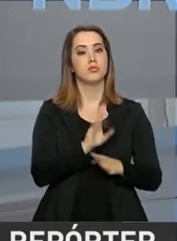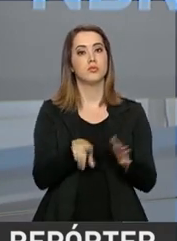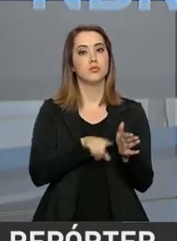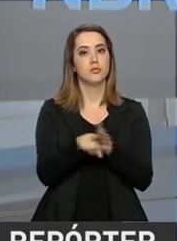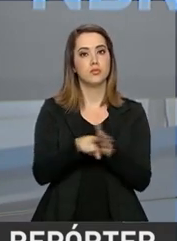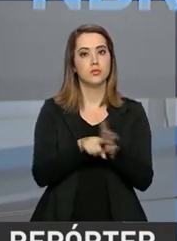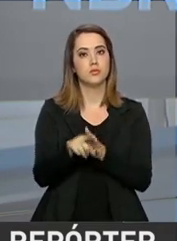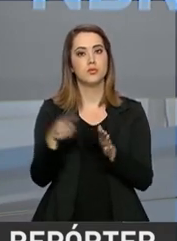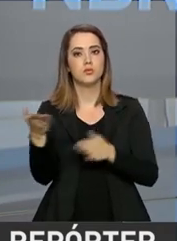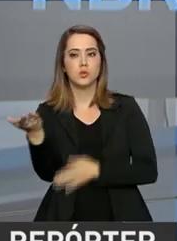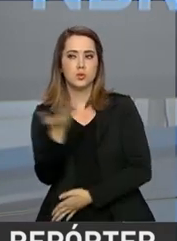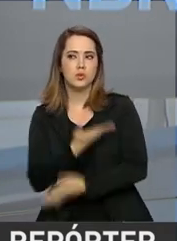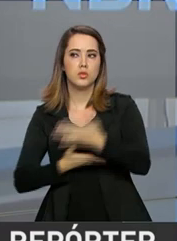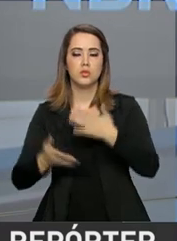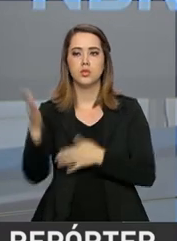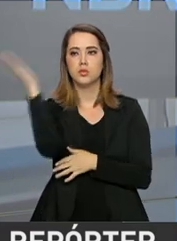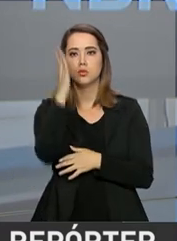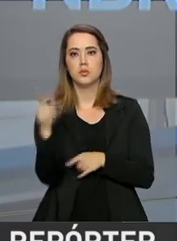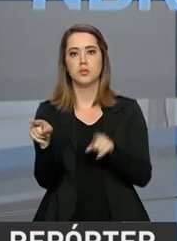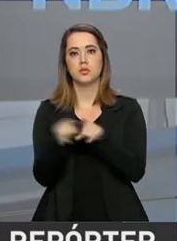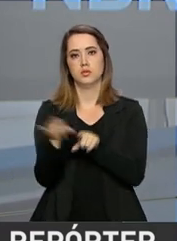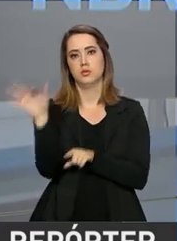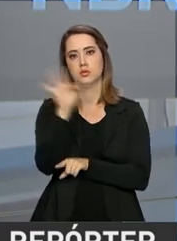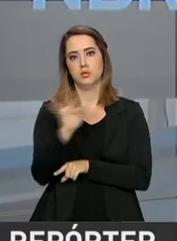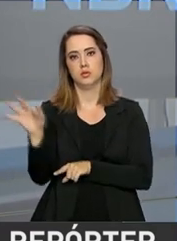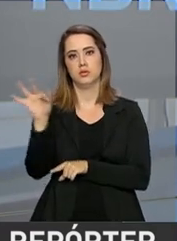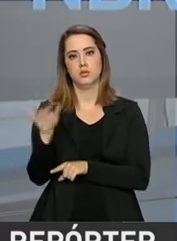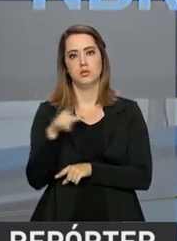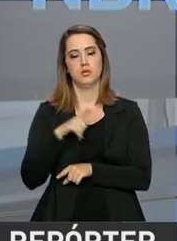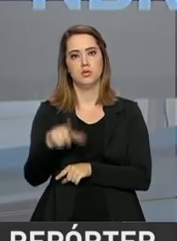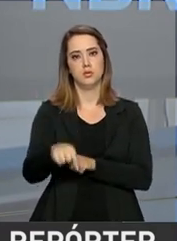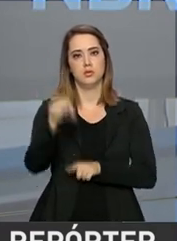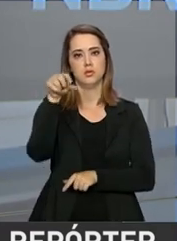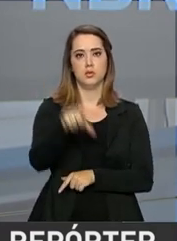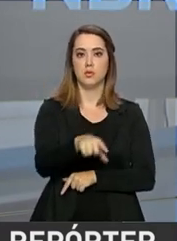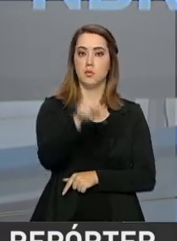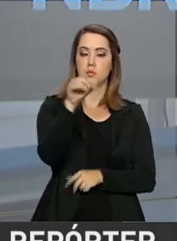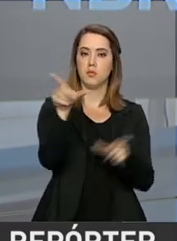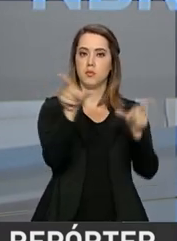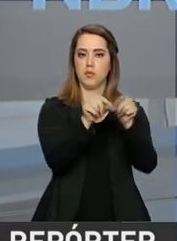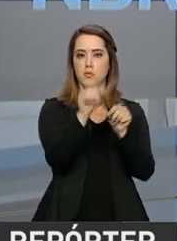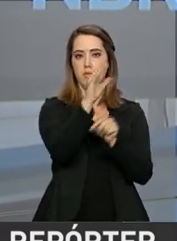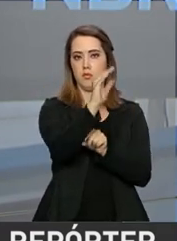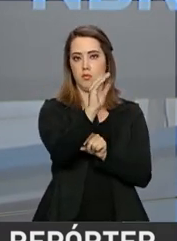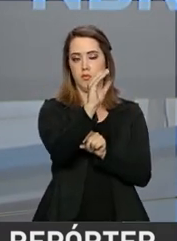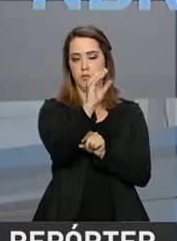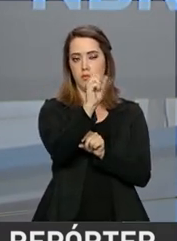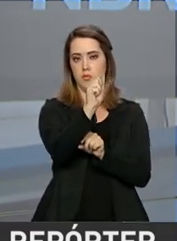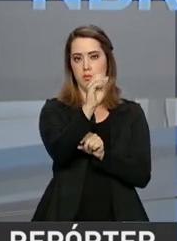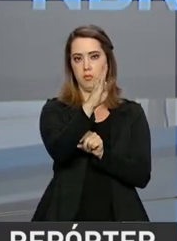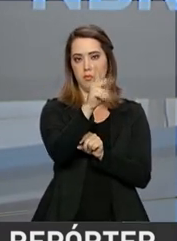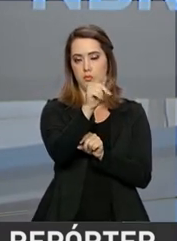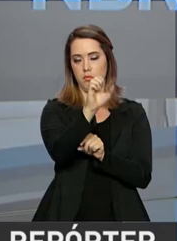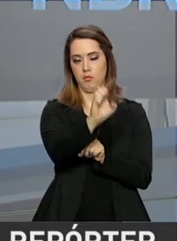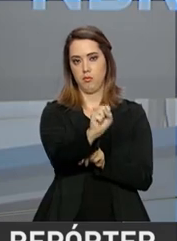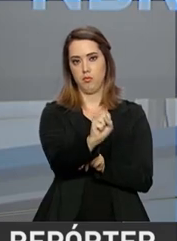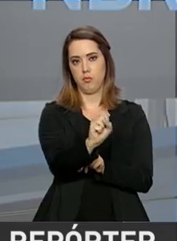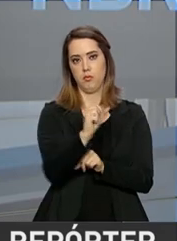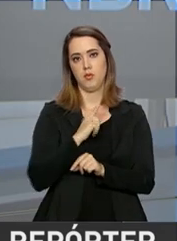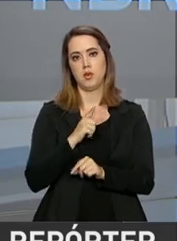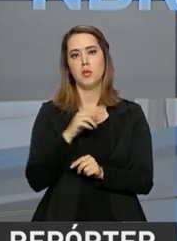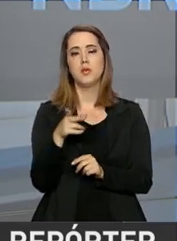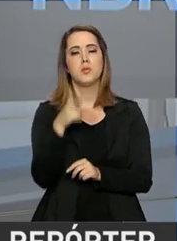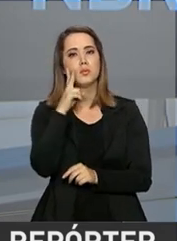Brasil e França foram selecionados pelo programa coordenado pela Caps do Ministério da Educação a meta é aumentar o